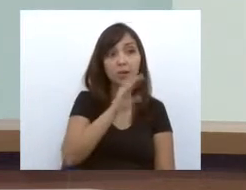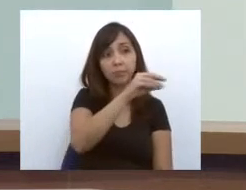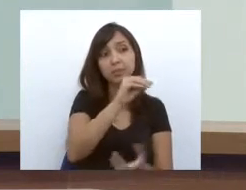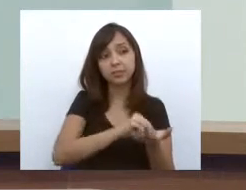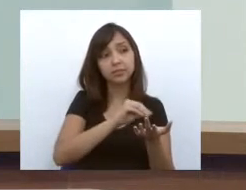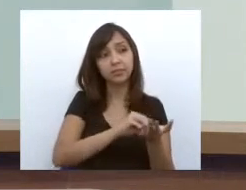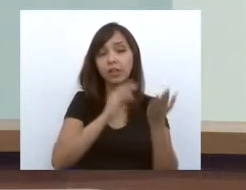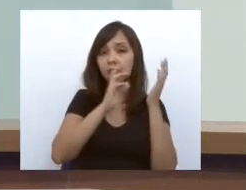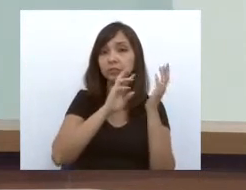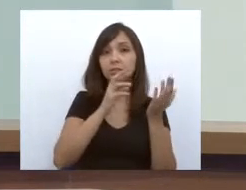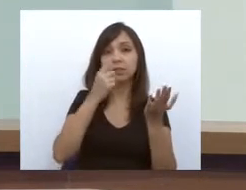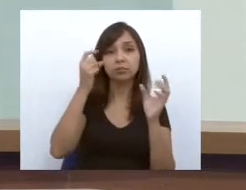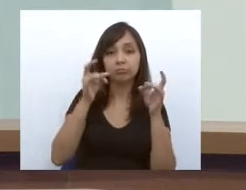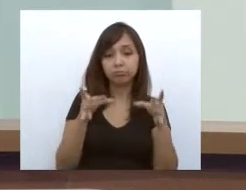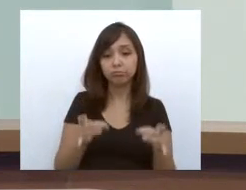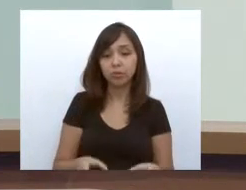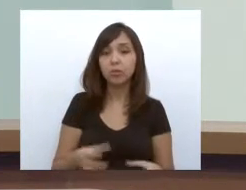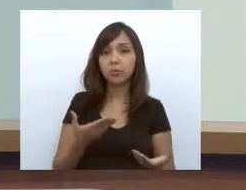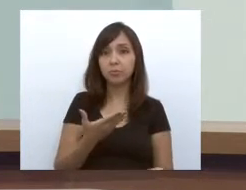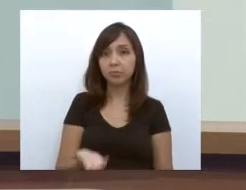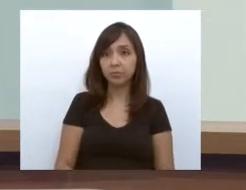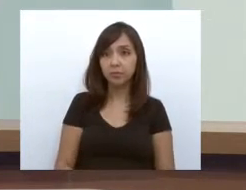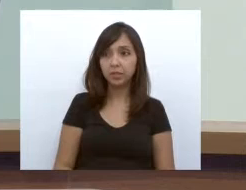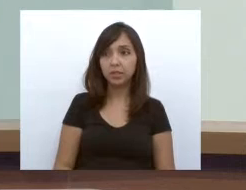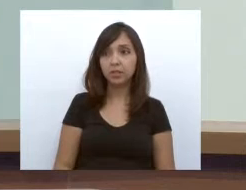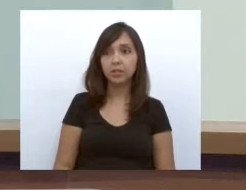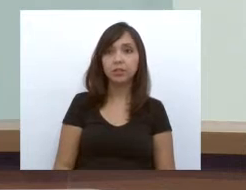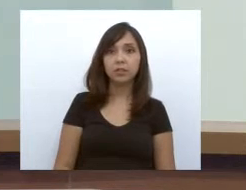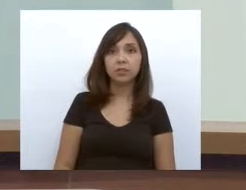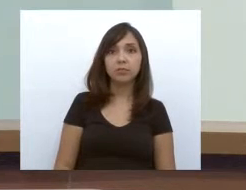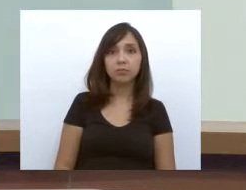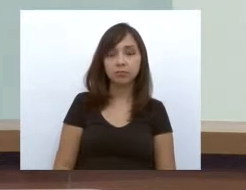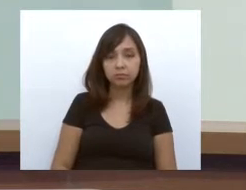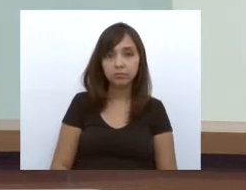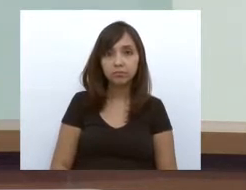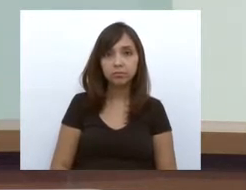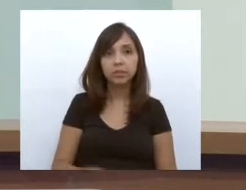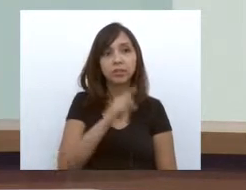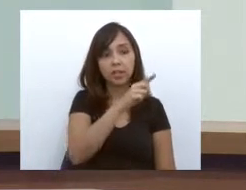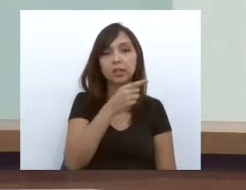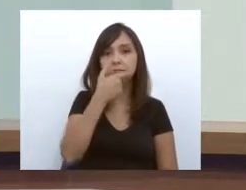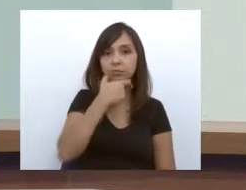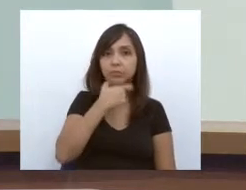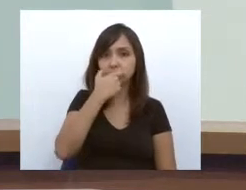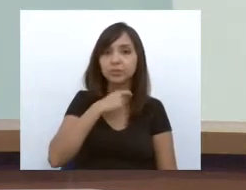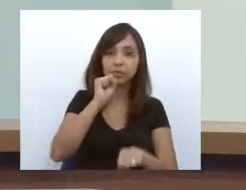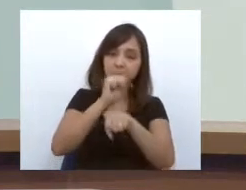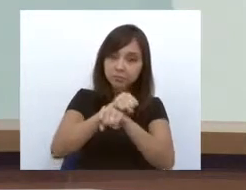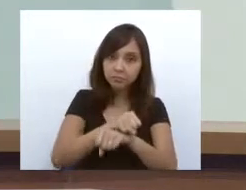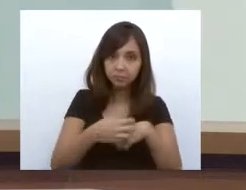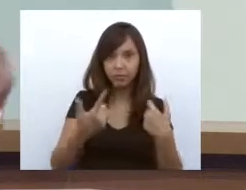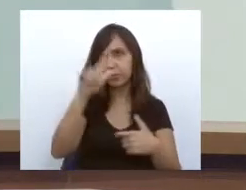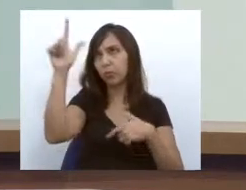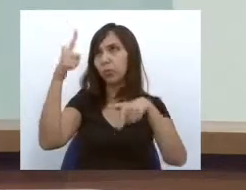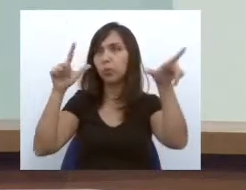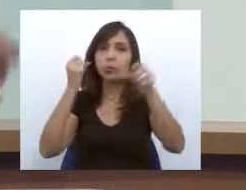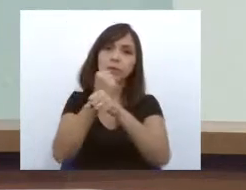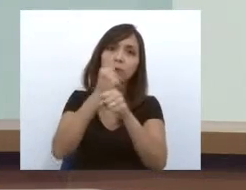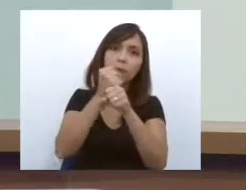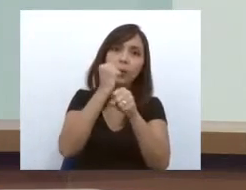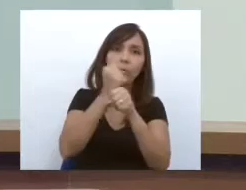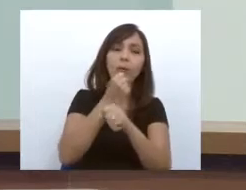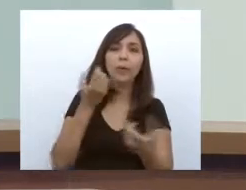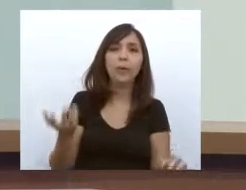parte dele, a obra está paralisada. O Céu Ponte Bom Sucesso paralisado e outras obras da